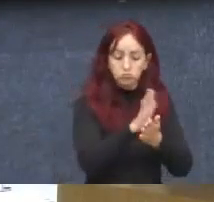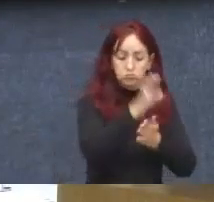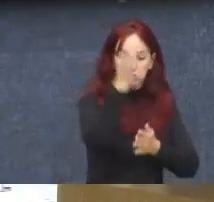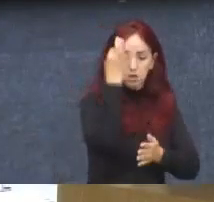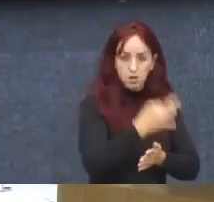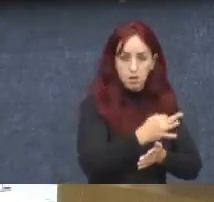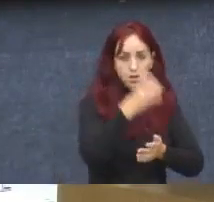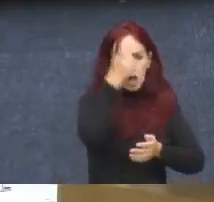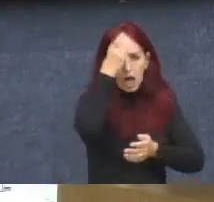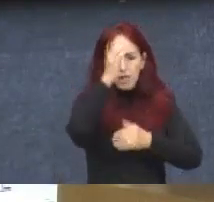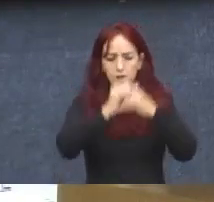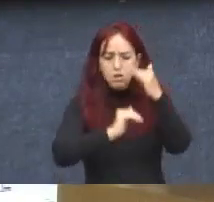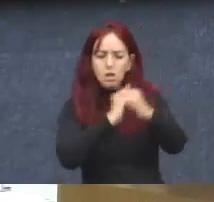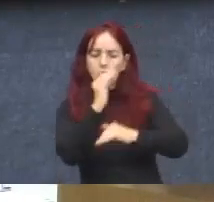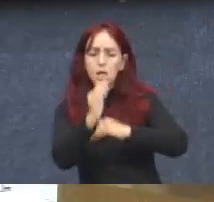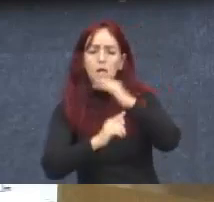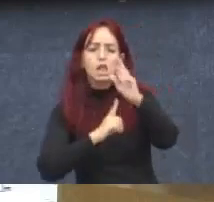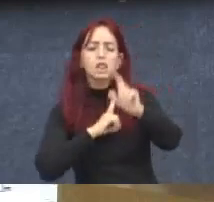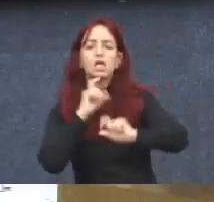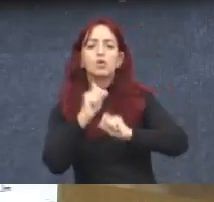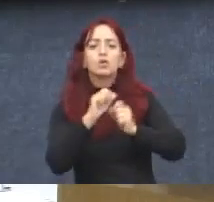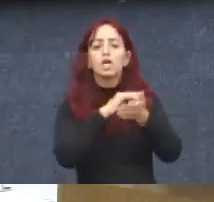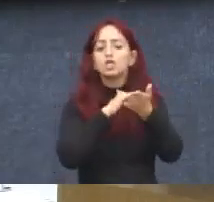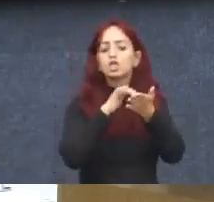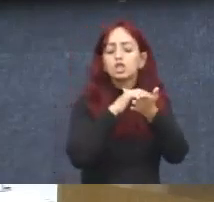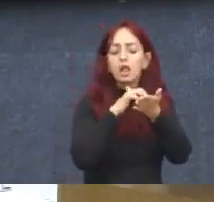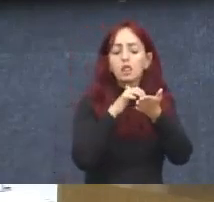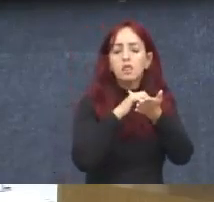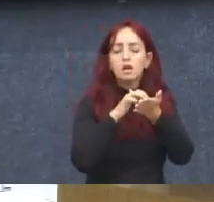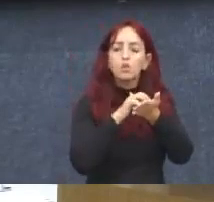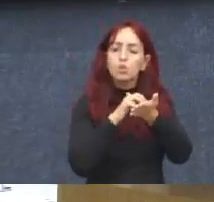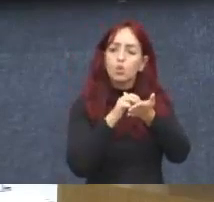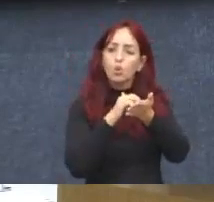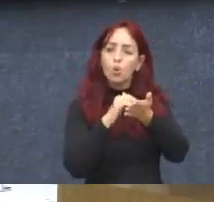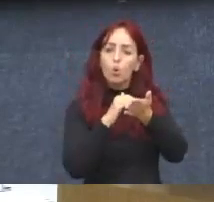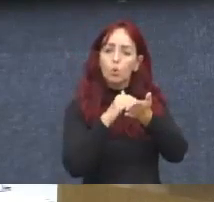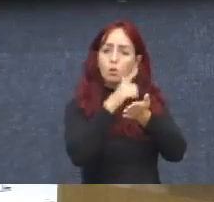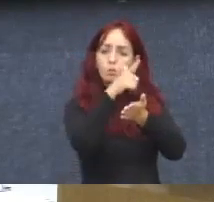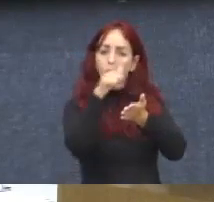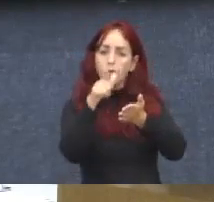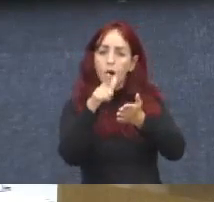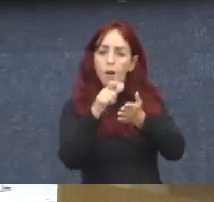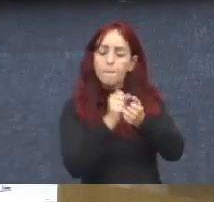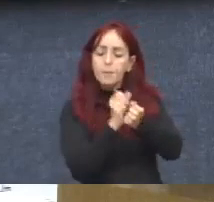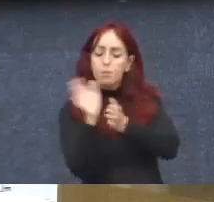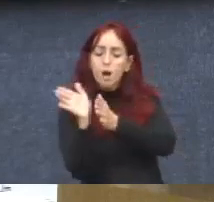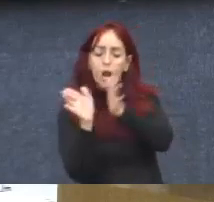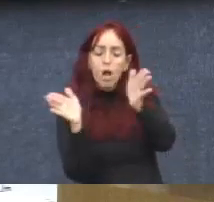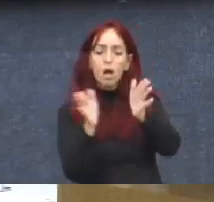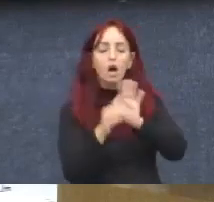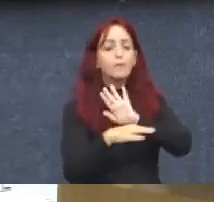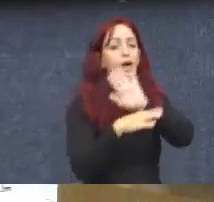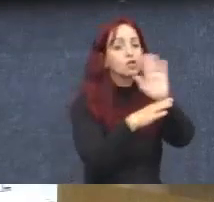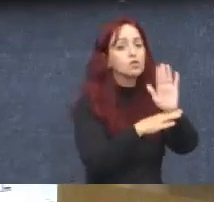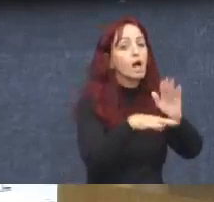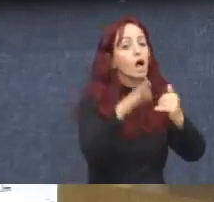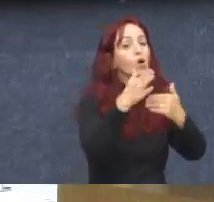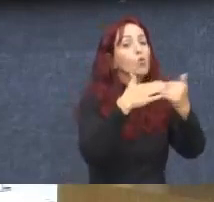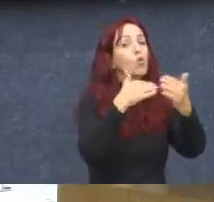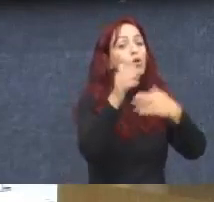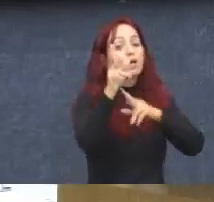desenvolvida é criar uma ferramenta digital apta a ser replicada em outros municípios para ajudar qualquer